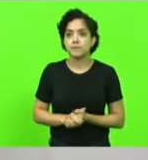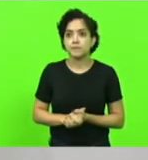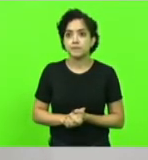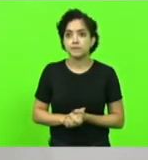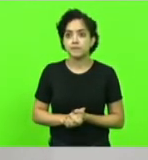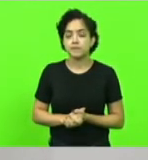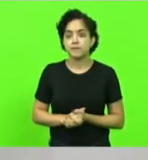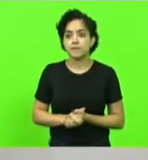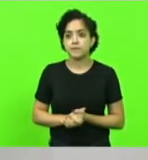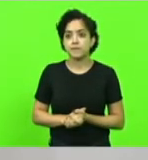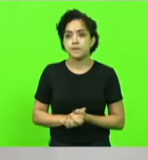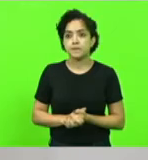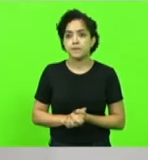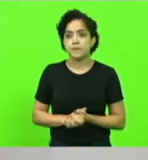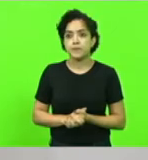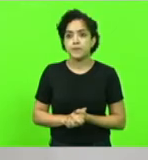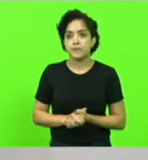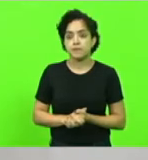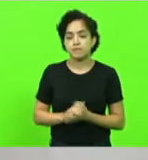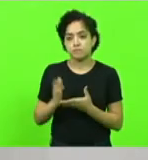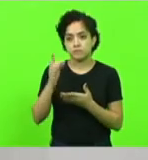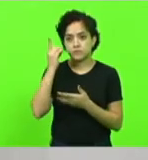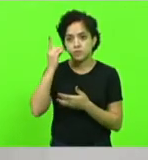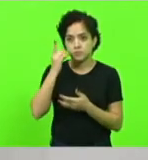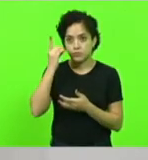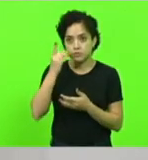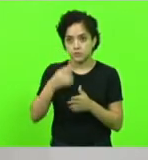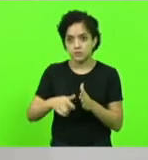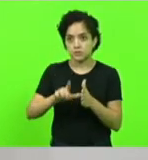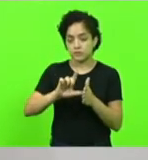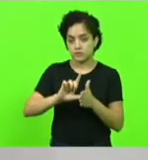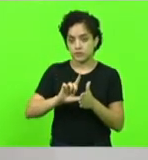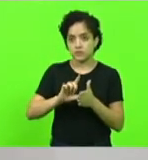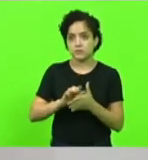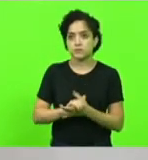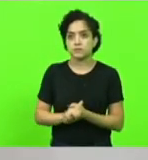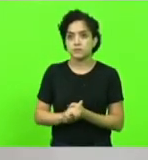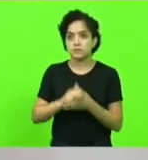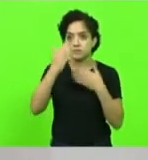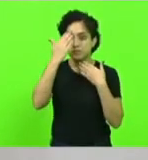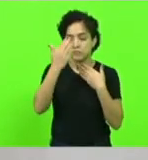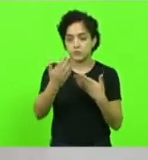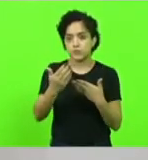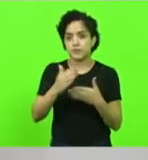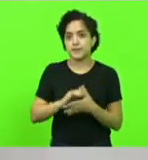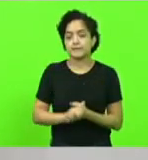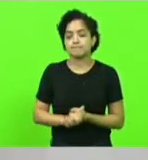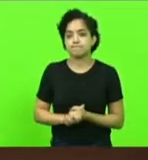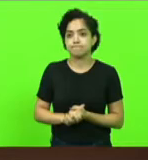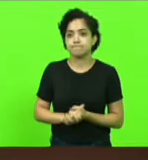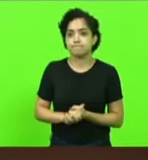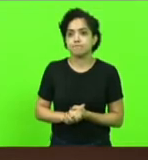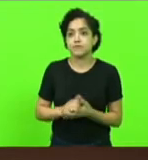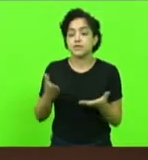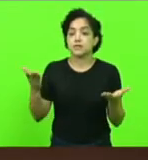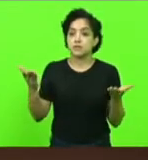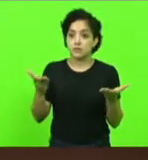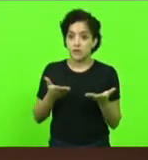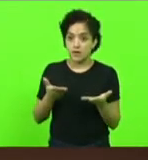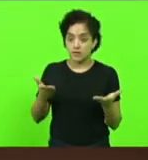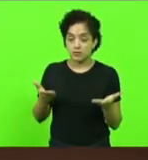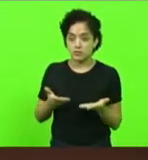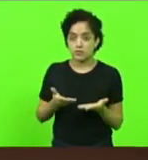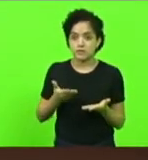Mais 30 segundos. Do deputado que me antecedeu, senhor presidente. Muito obrigada. Eu passo agora a presidência ao